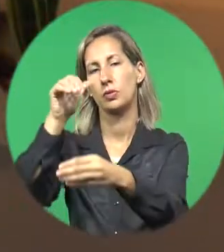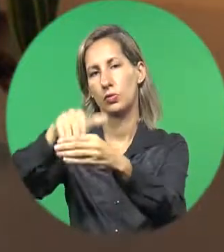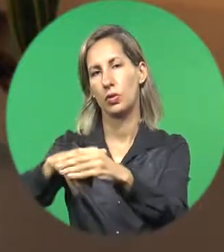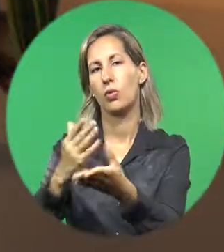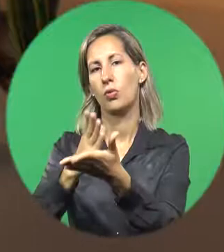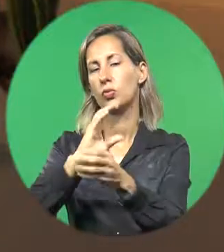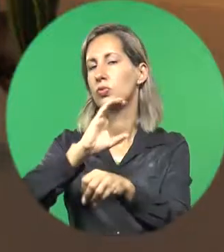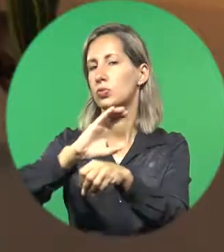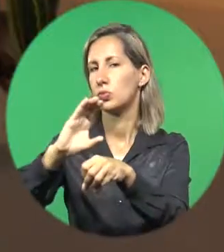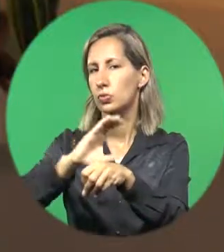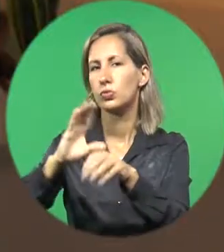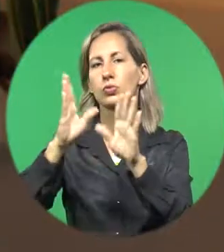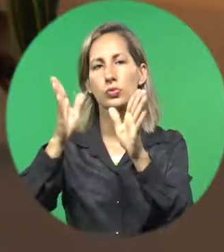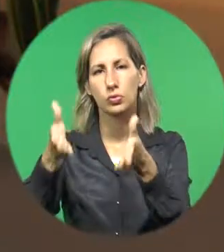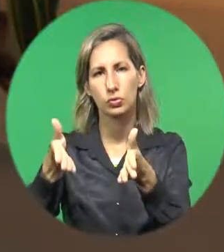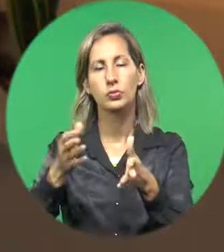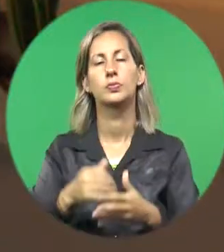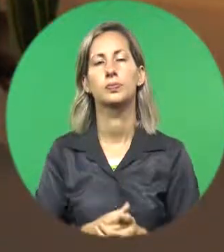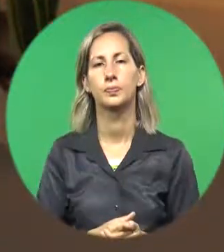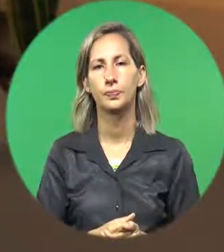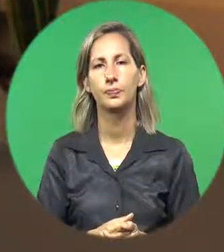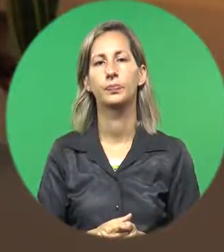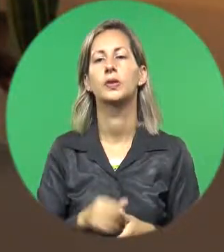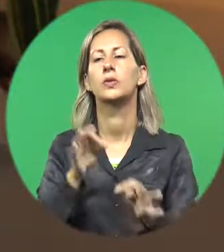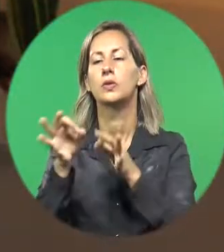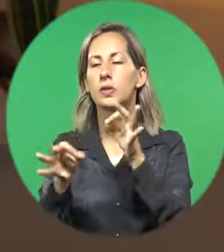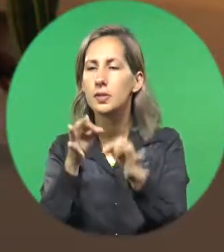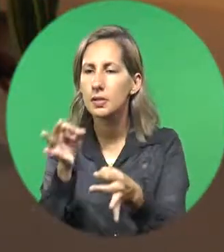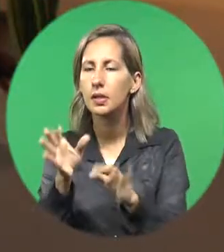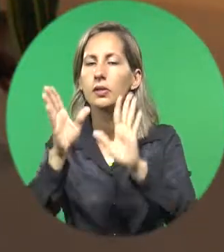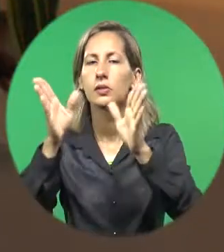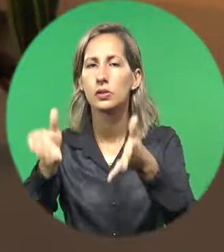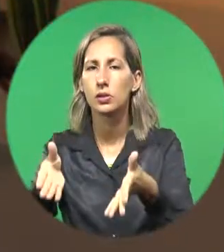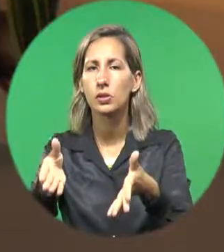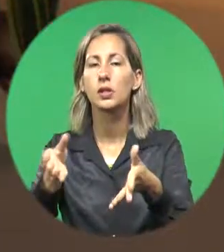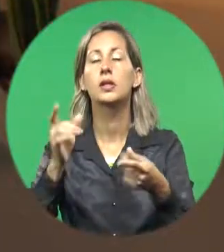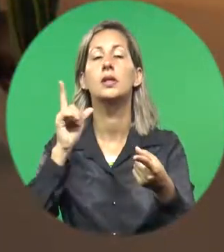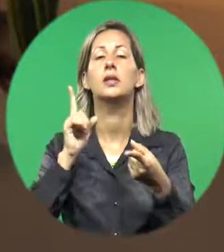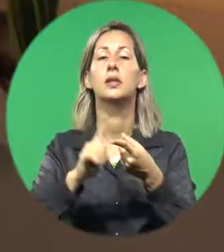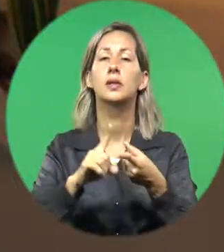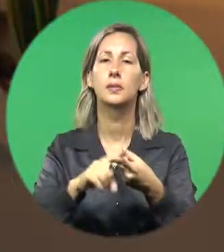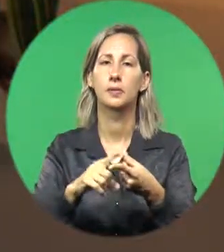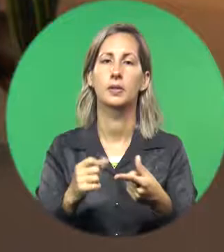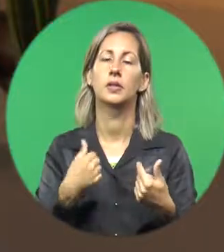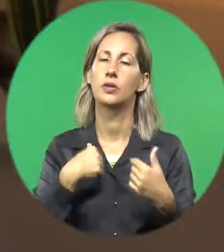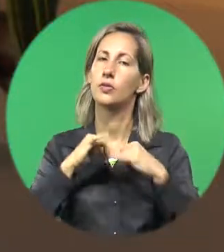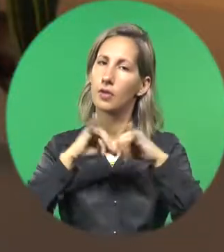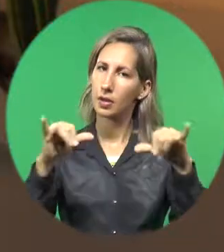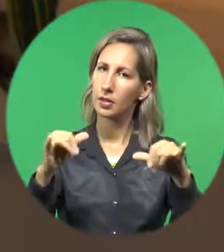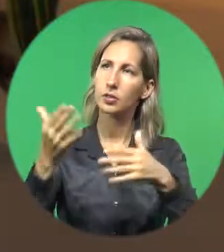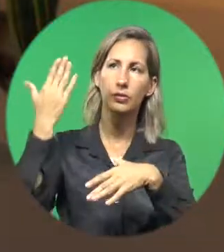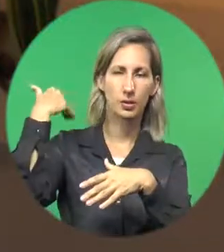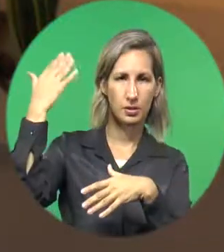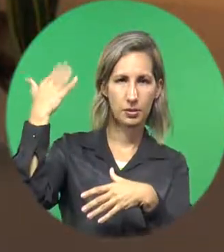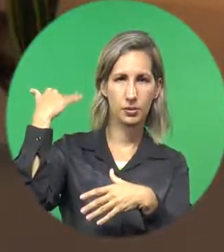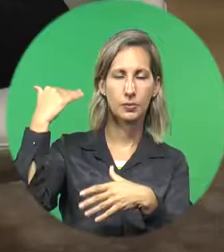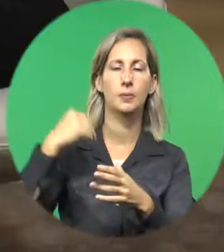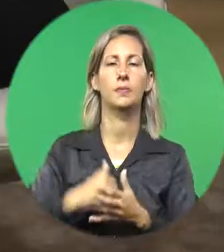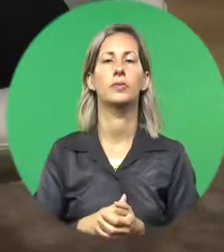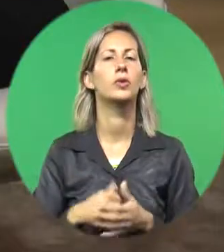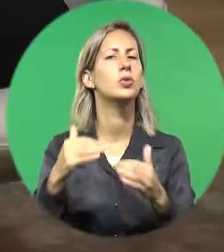eleitoral. Nós temos alguns cursos já sendo preparados, não é? E também, como eu já disse no